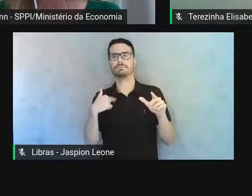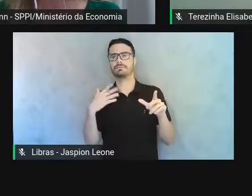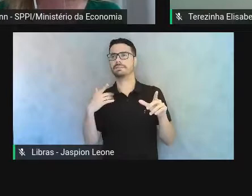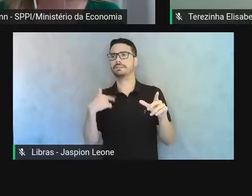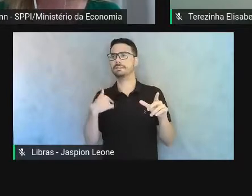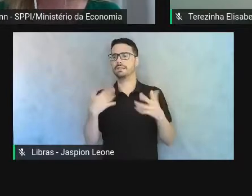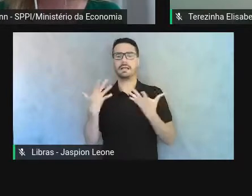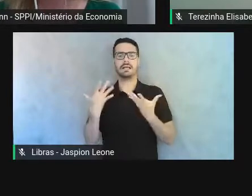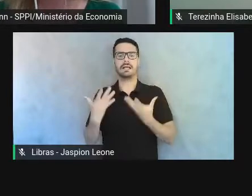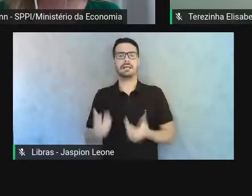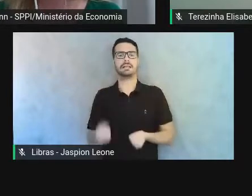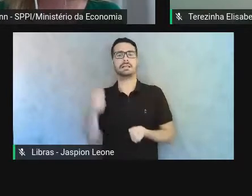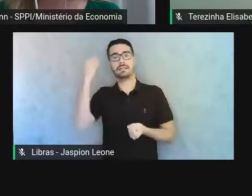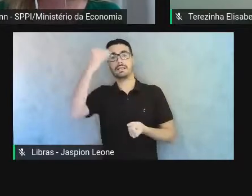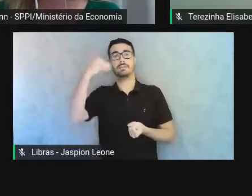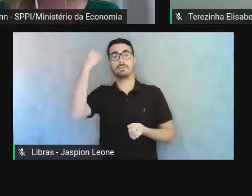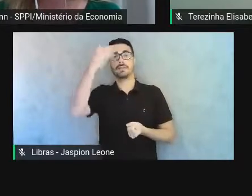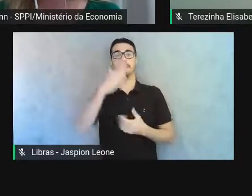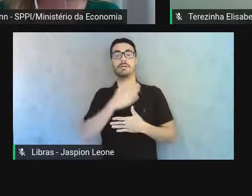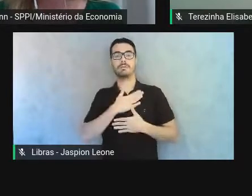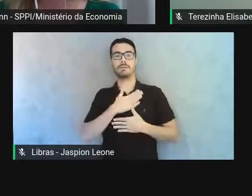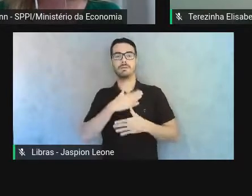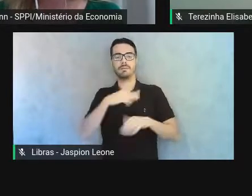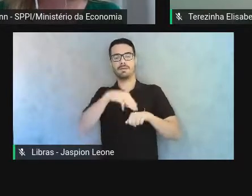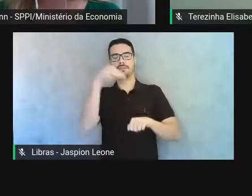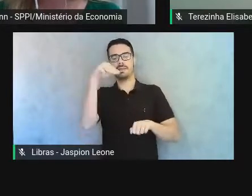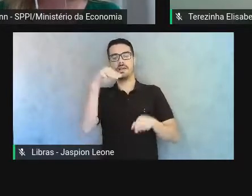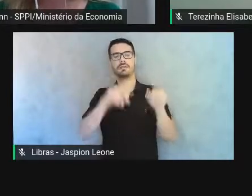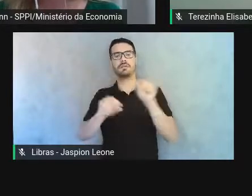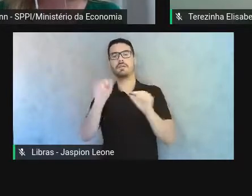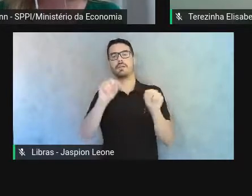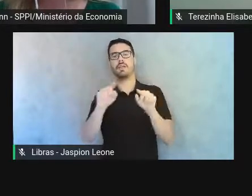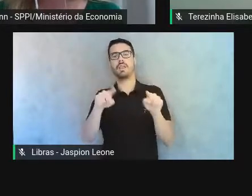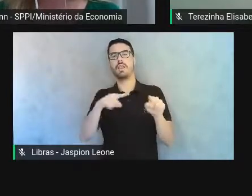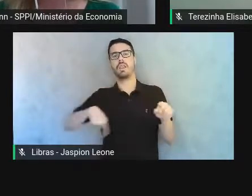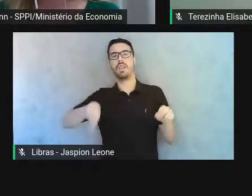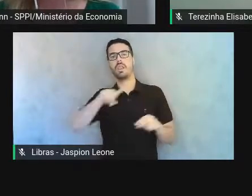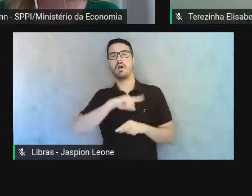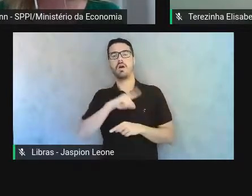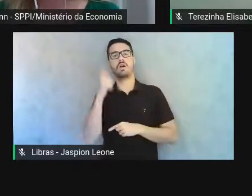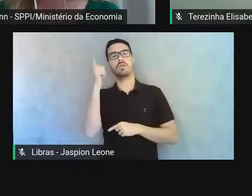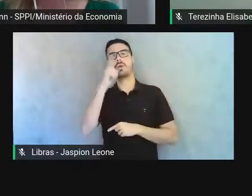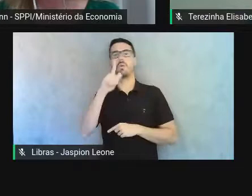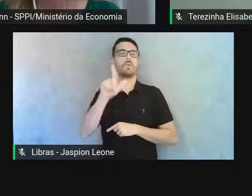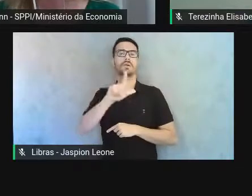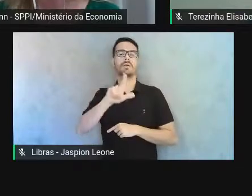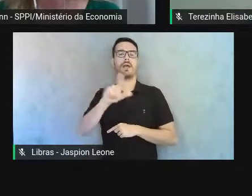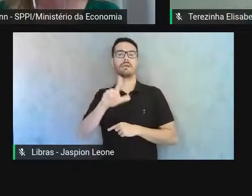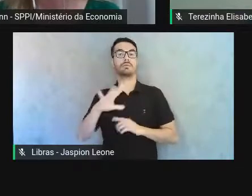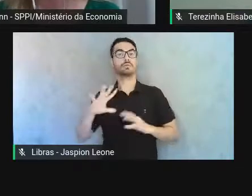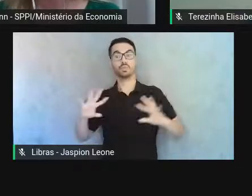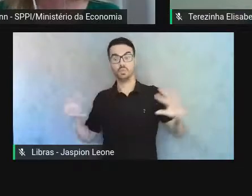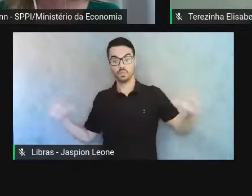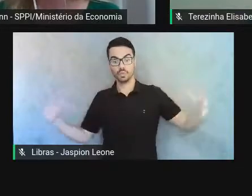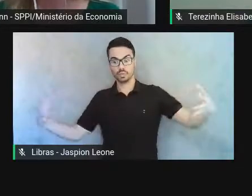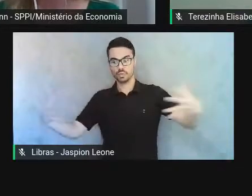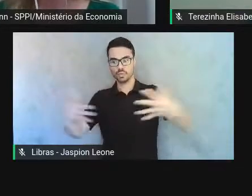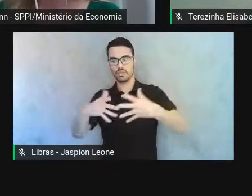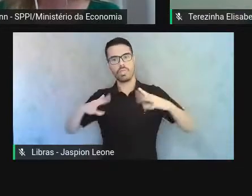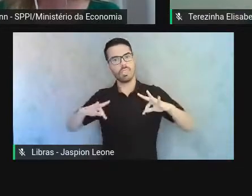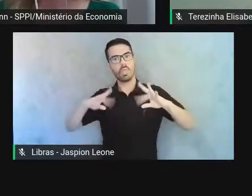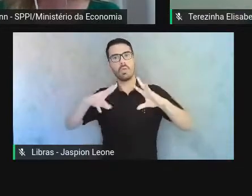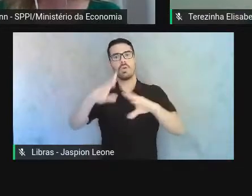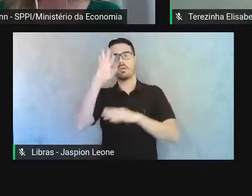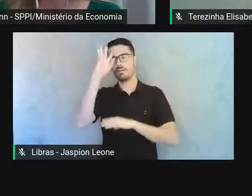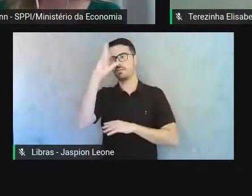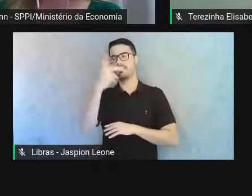dessa experiência com mestrado foi a de que a gente não pode abraçar o mundo, né? Eu acho que no início eu queria,